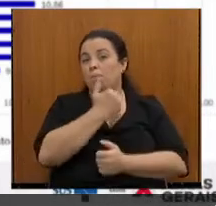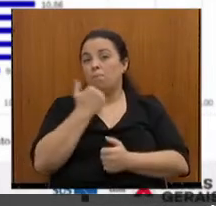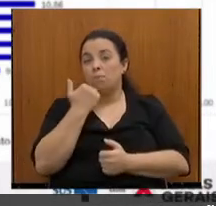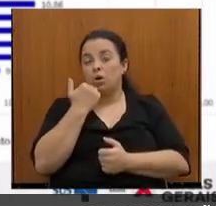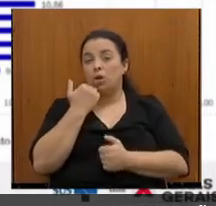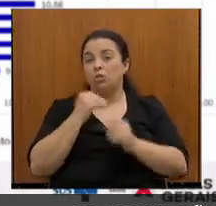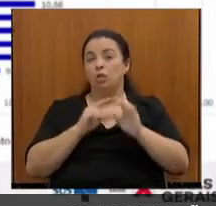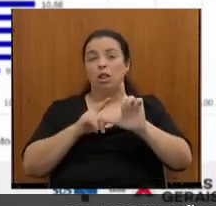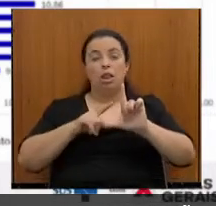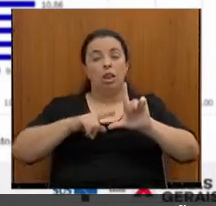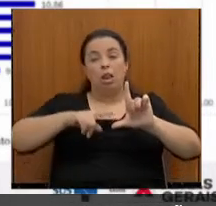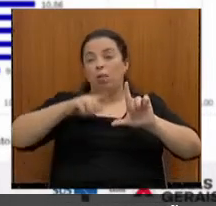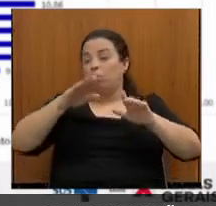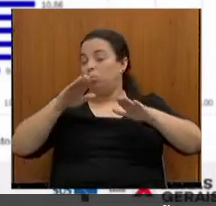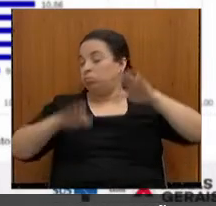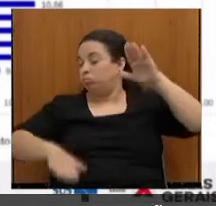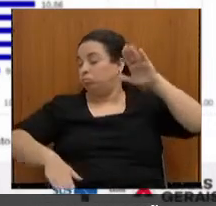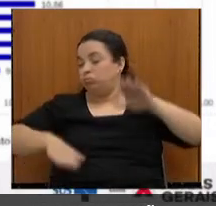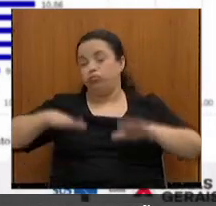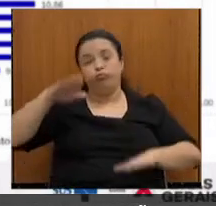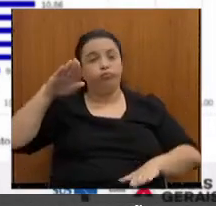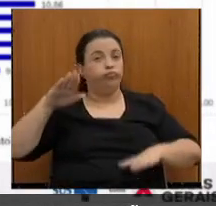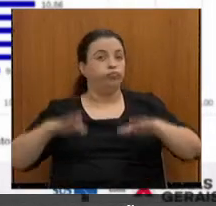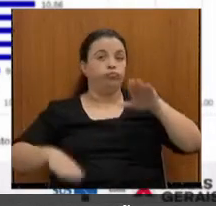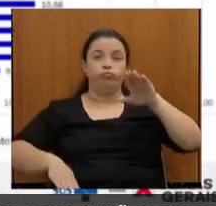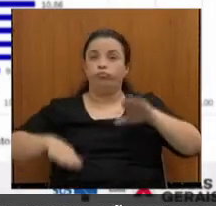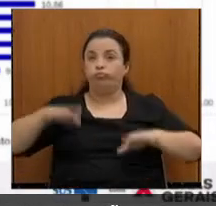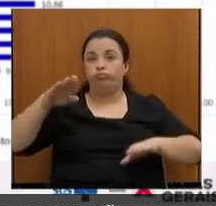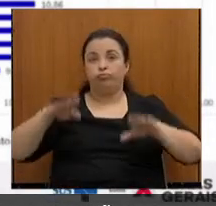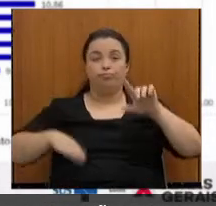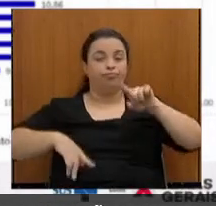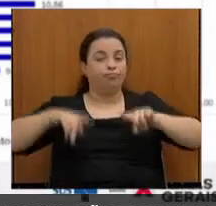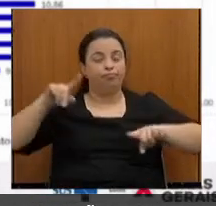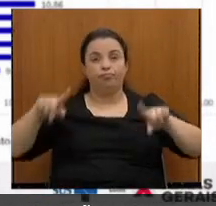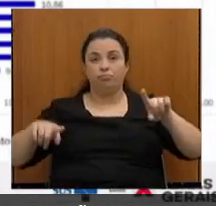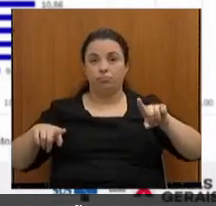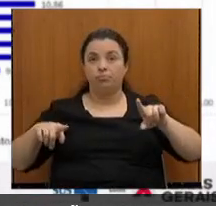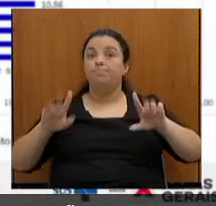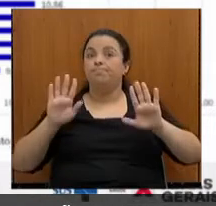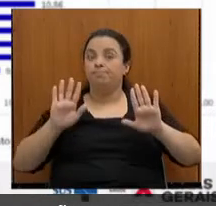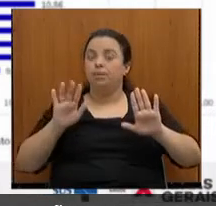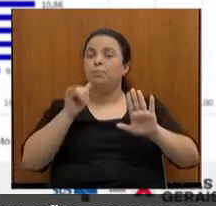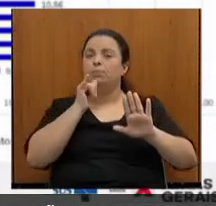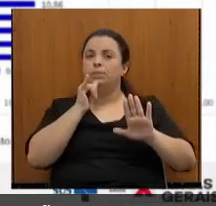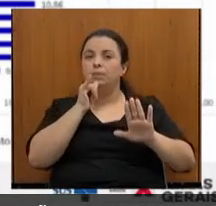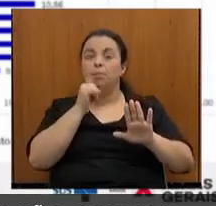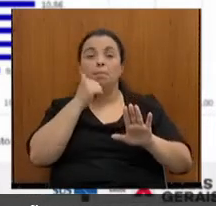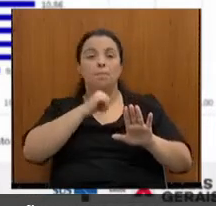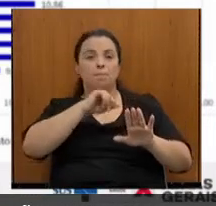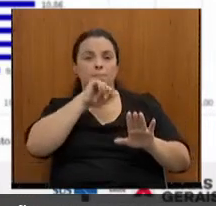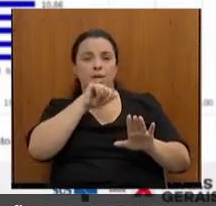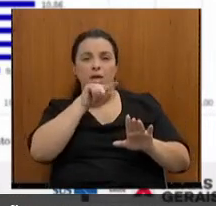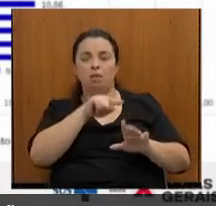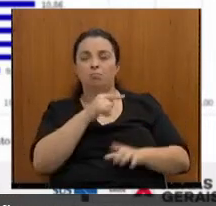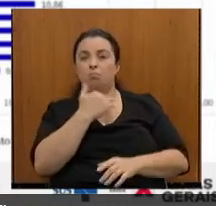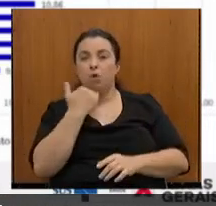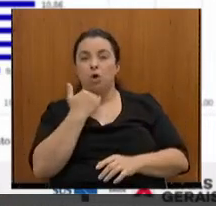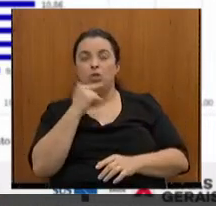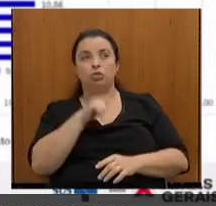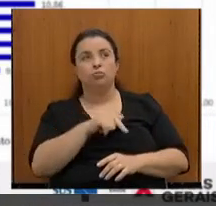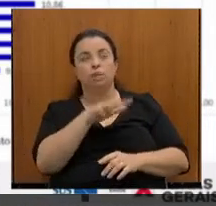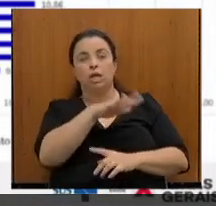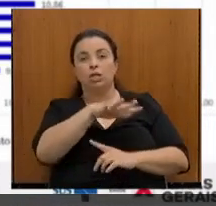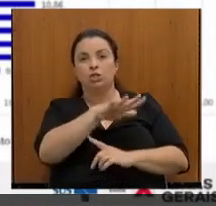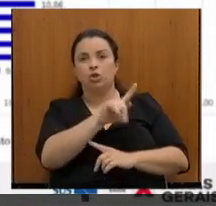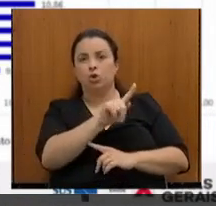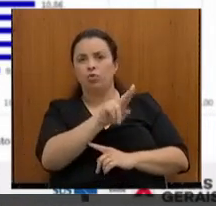extremamente desiguais, né? Então, se pegarmos aí a mortalidade materna, a região de Governador Valadares, a razão